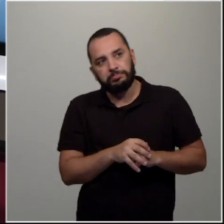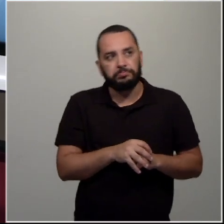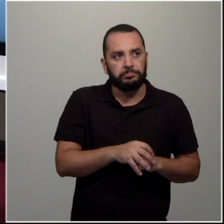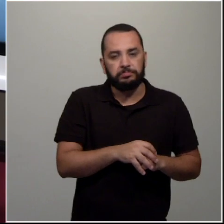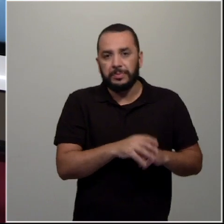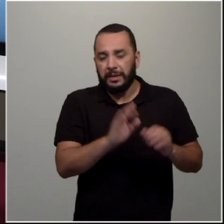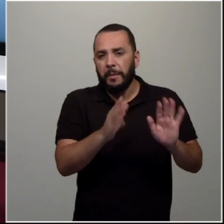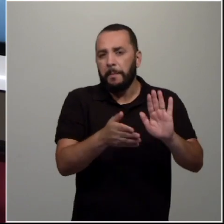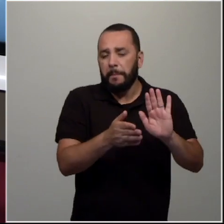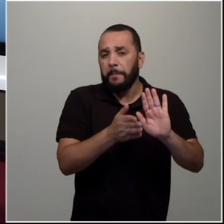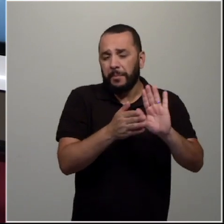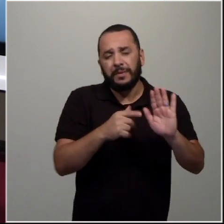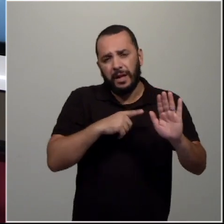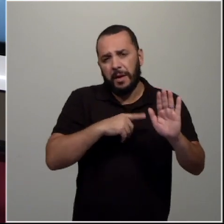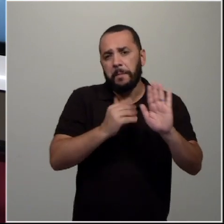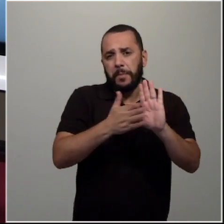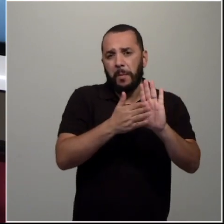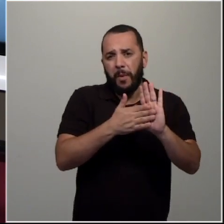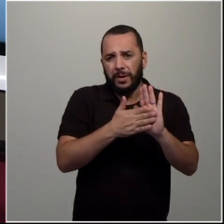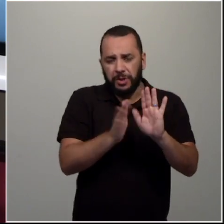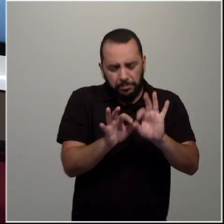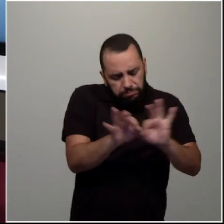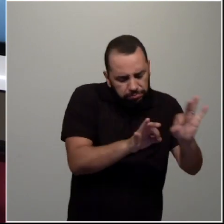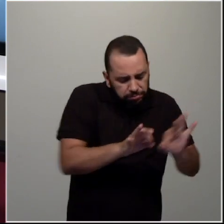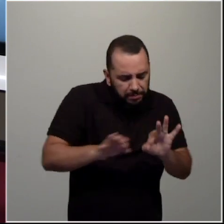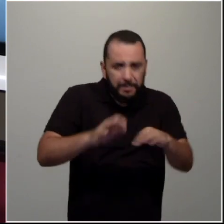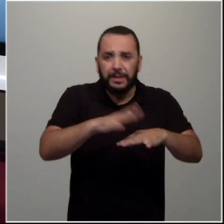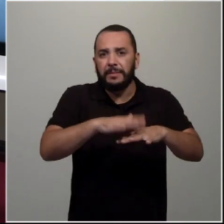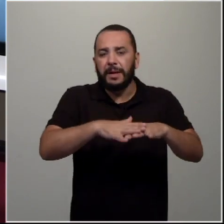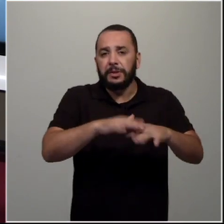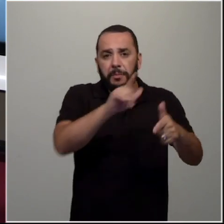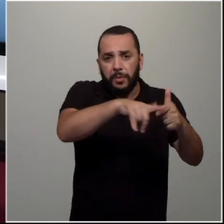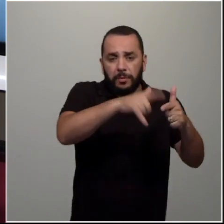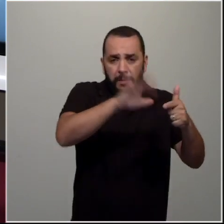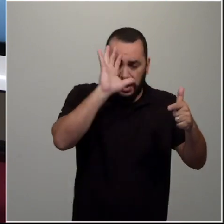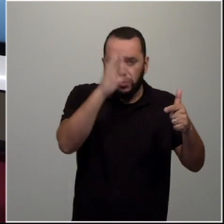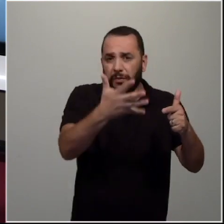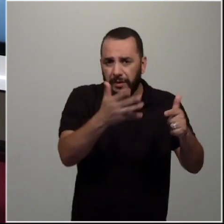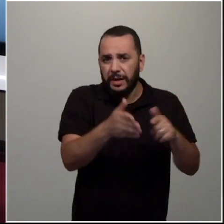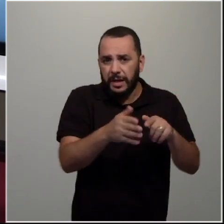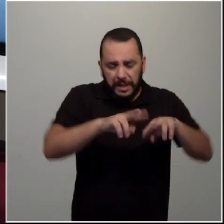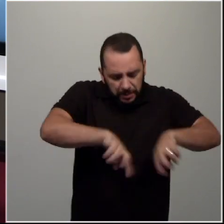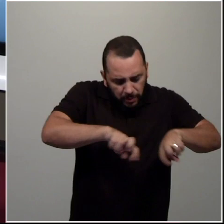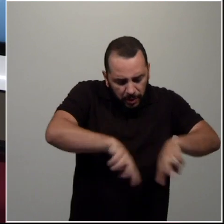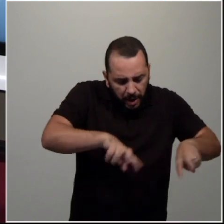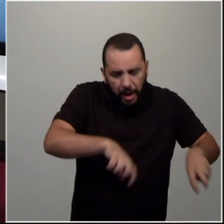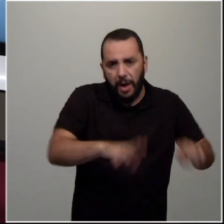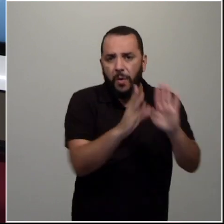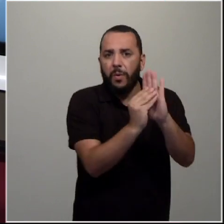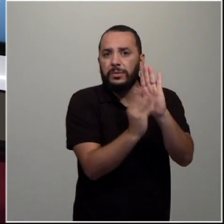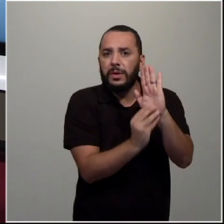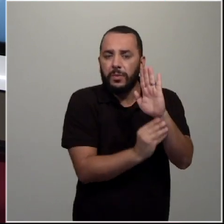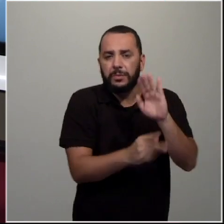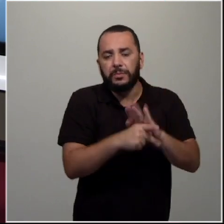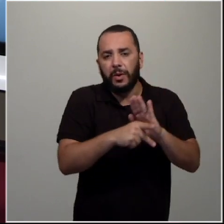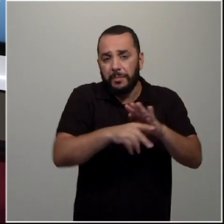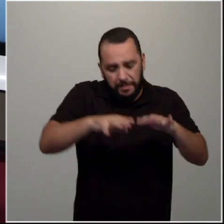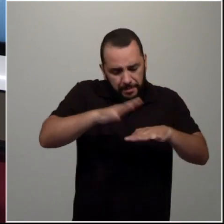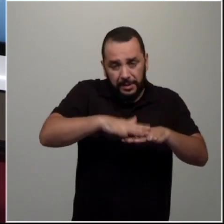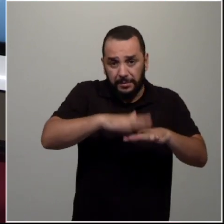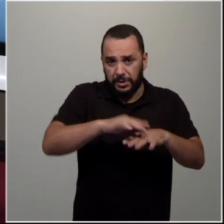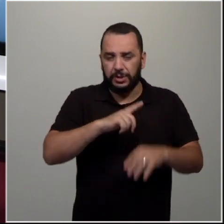propostos pela modelagem matemática mas você pode na resolução de problemas também explorar os conteúdos matemáticos então é são